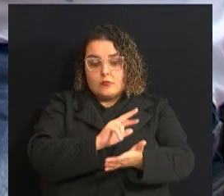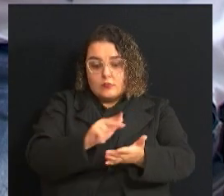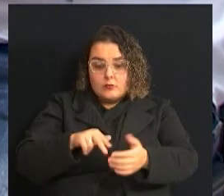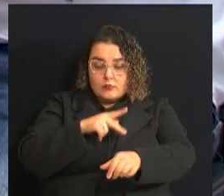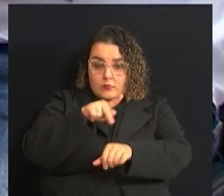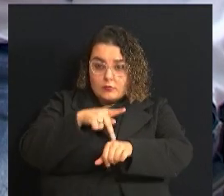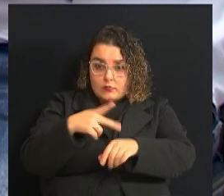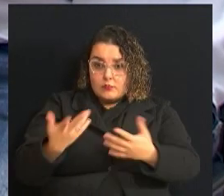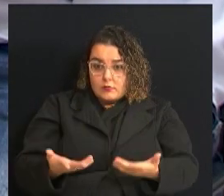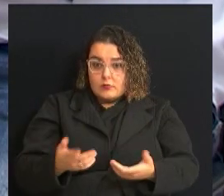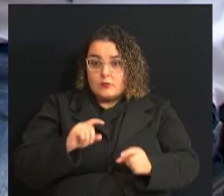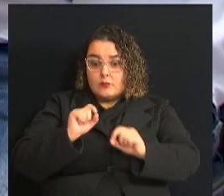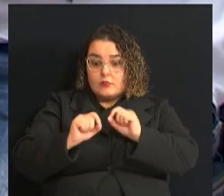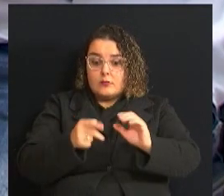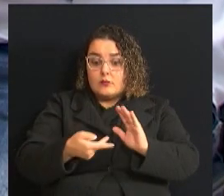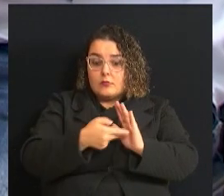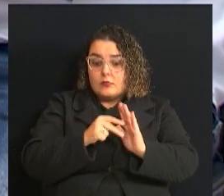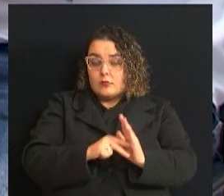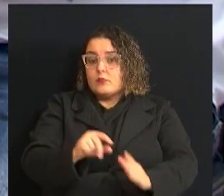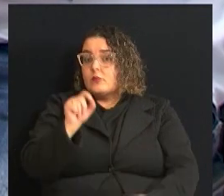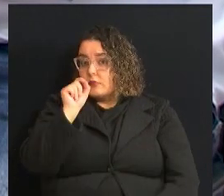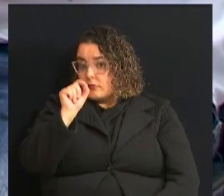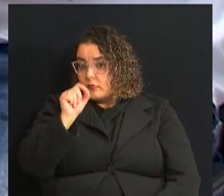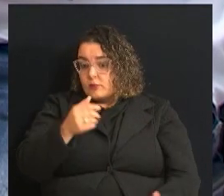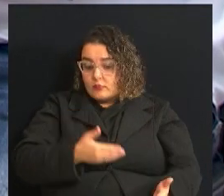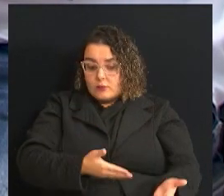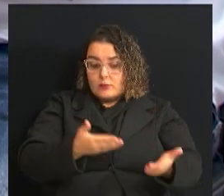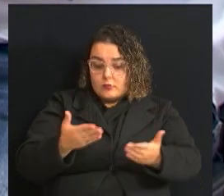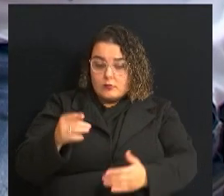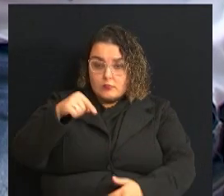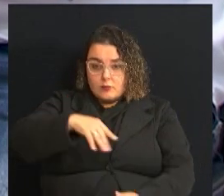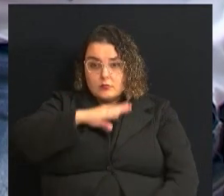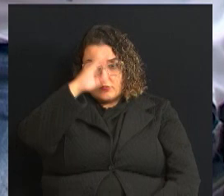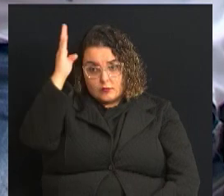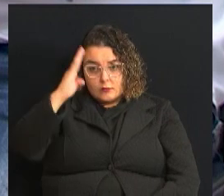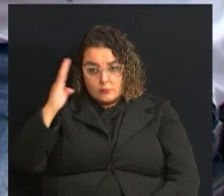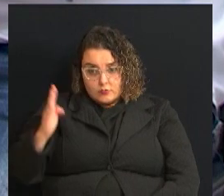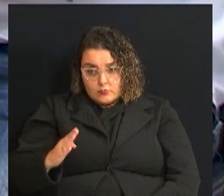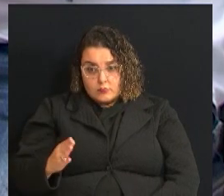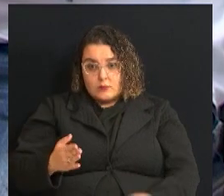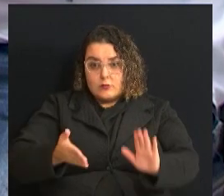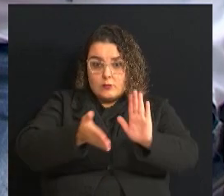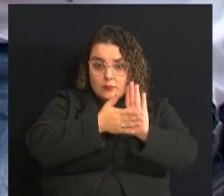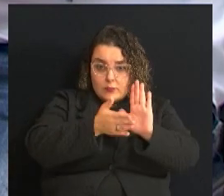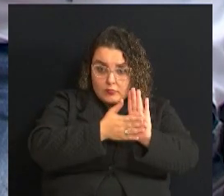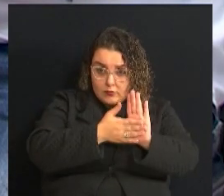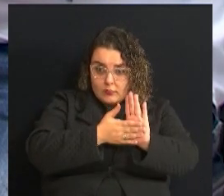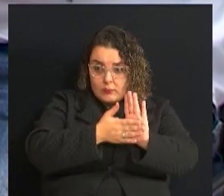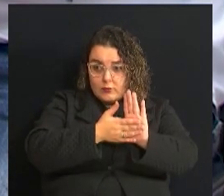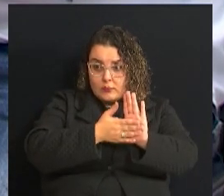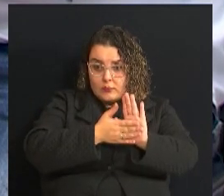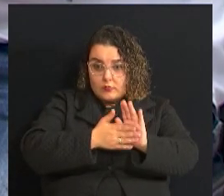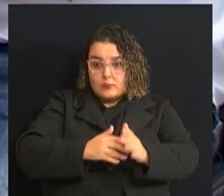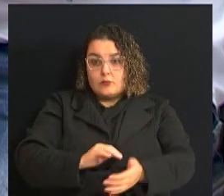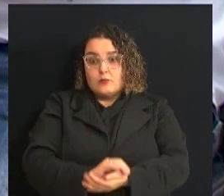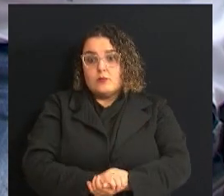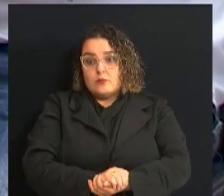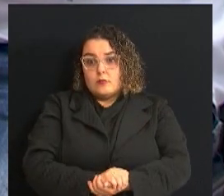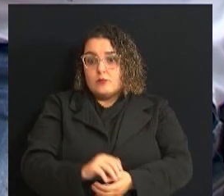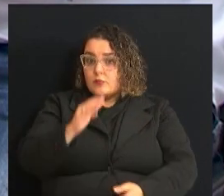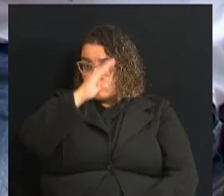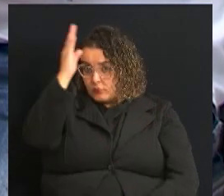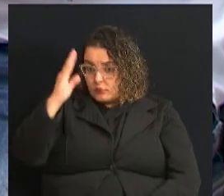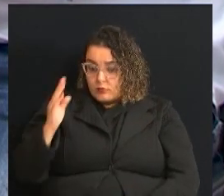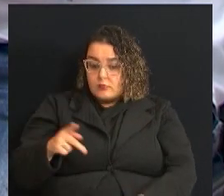que significa a gente apresentar aqui para o Brasil uma proposta como essa, no Brasil, que é um